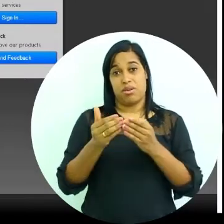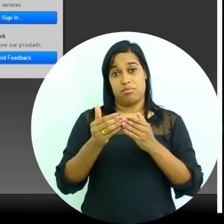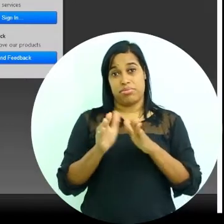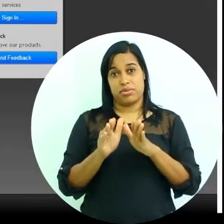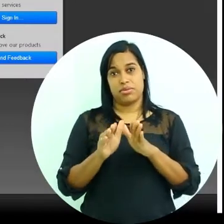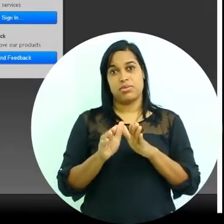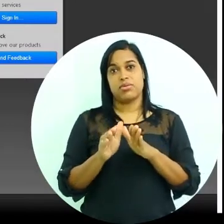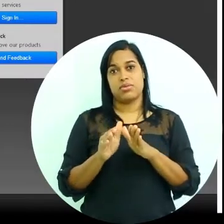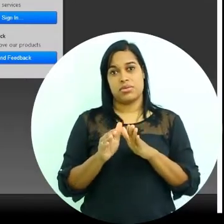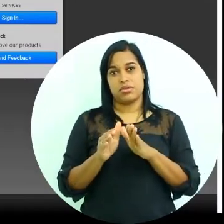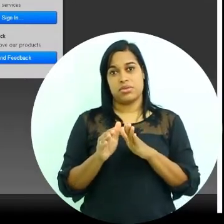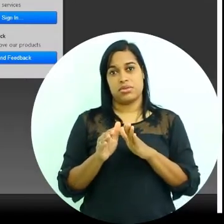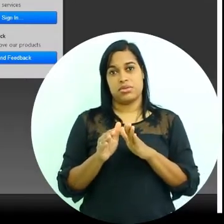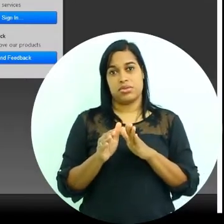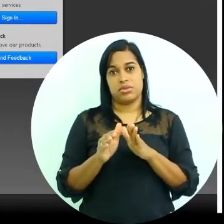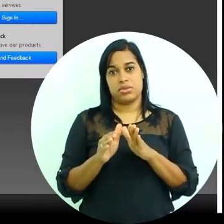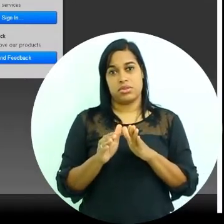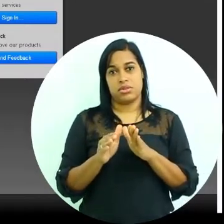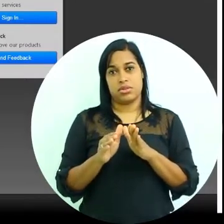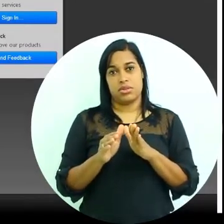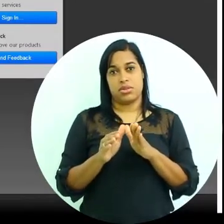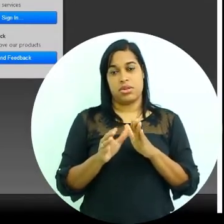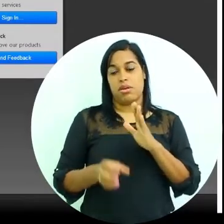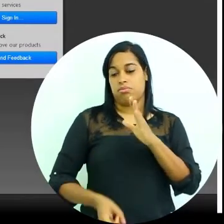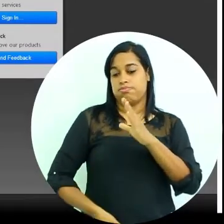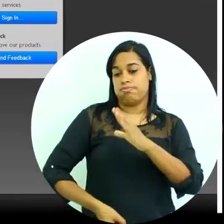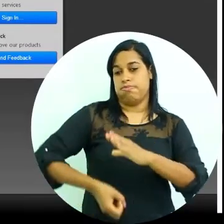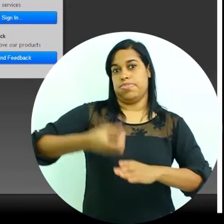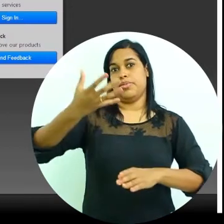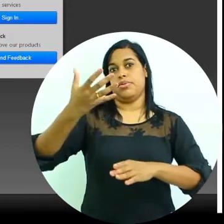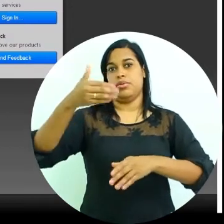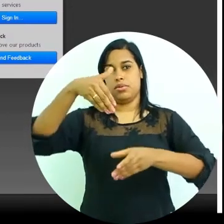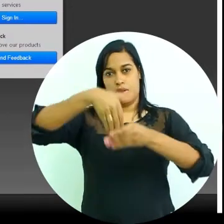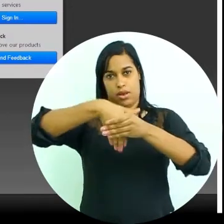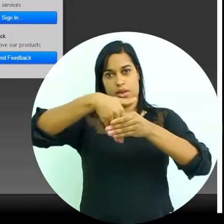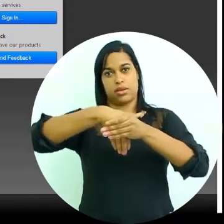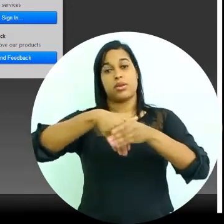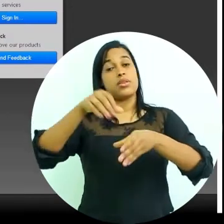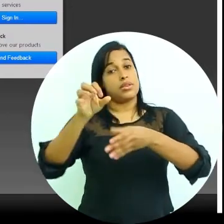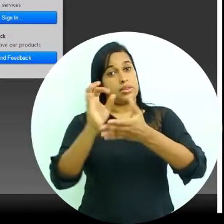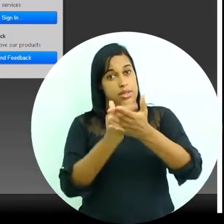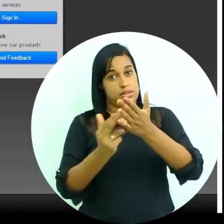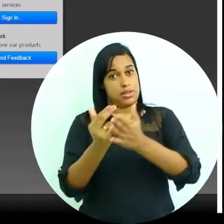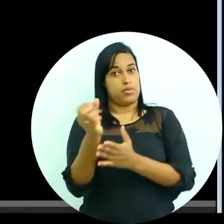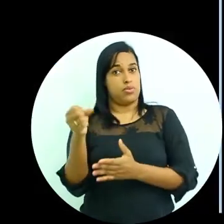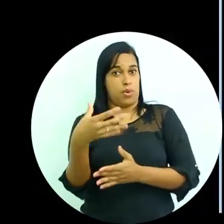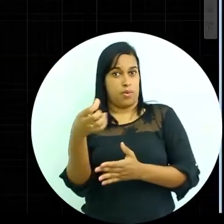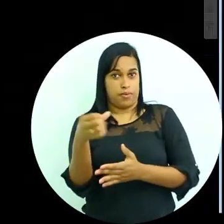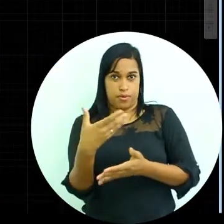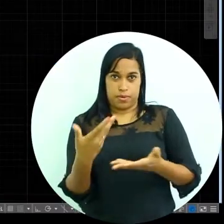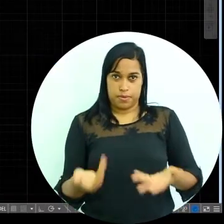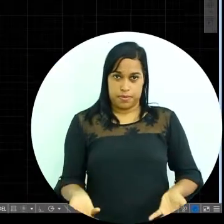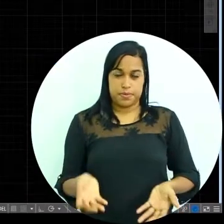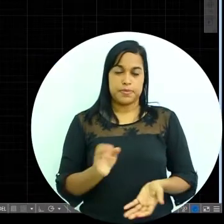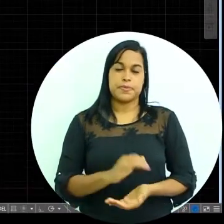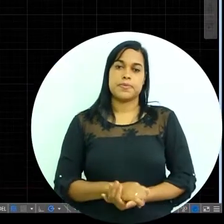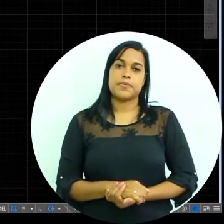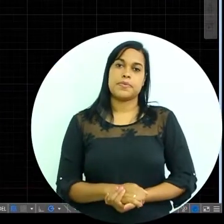abrir o AutoCAD, vamos clicar para criar um novo desenho.